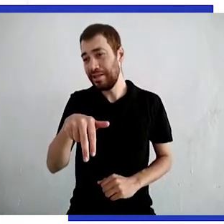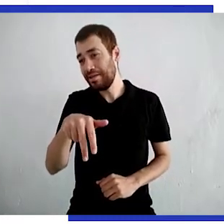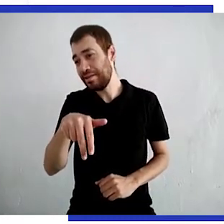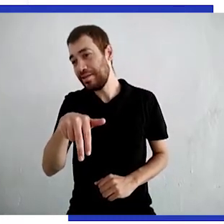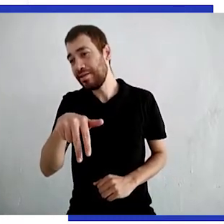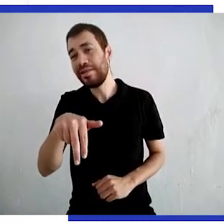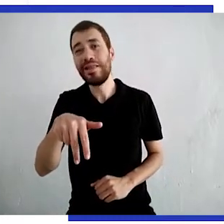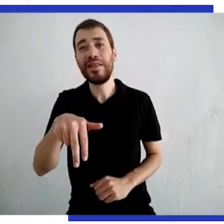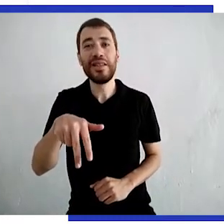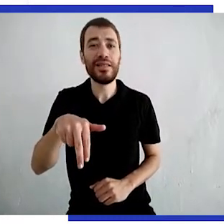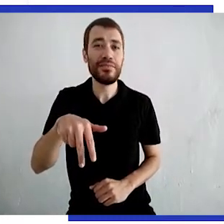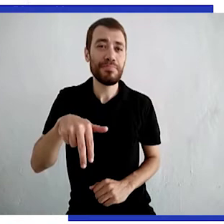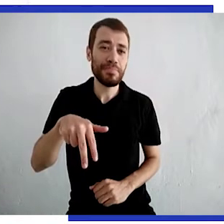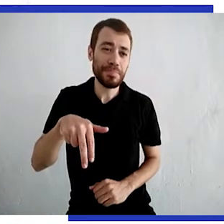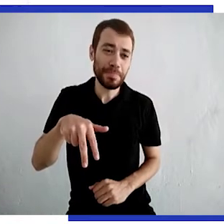Música